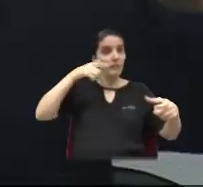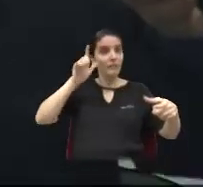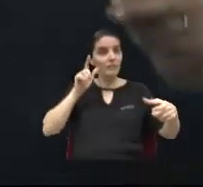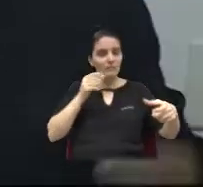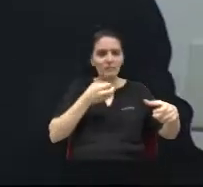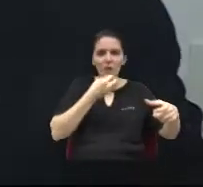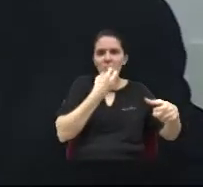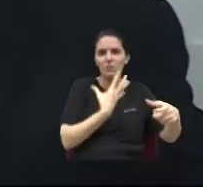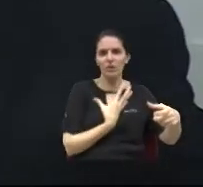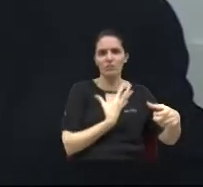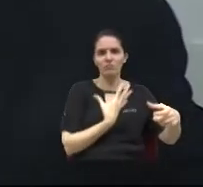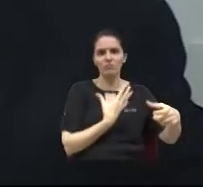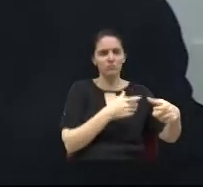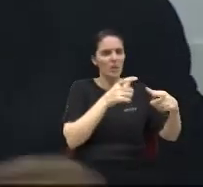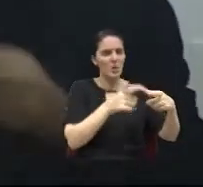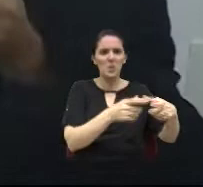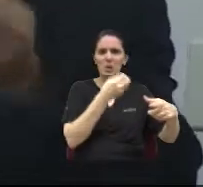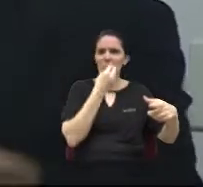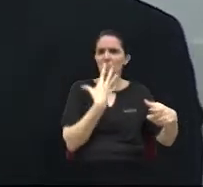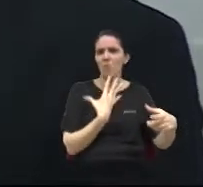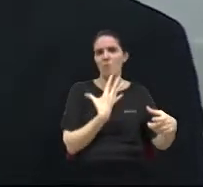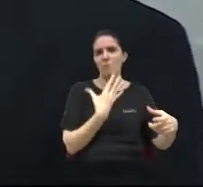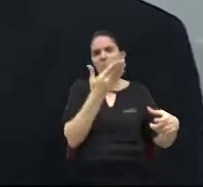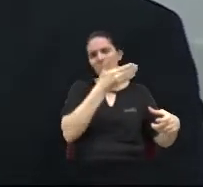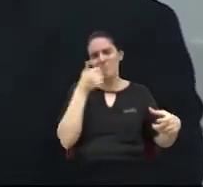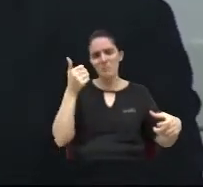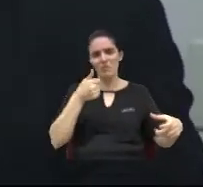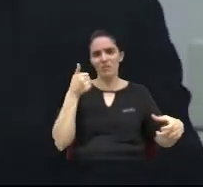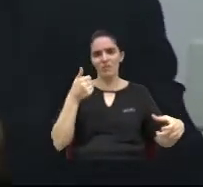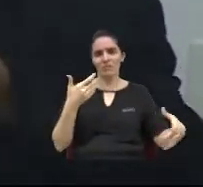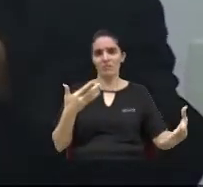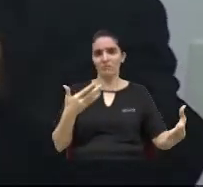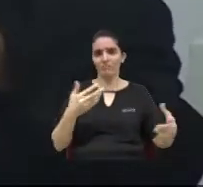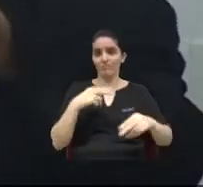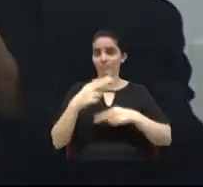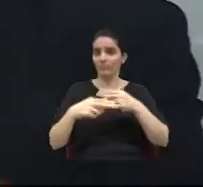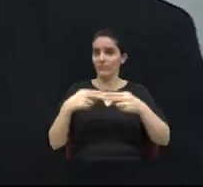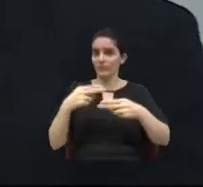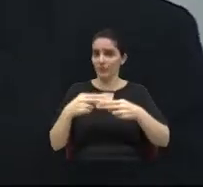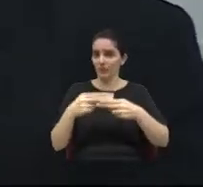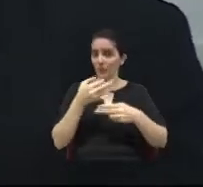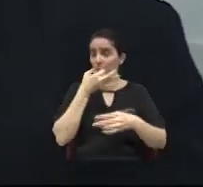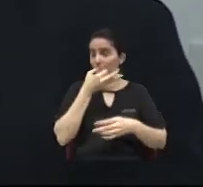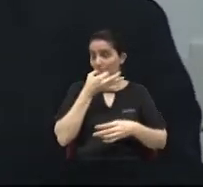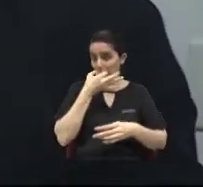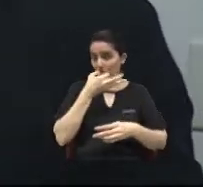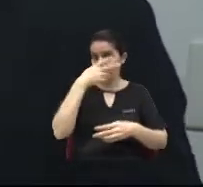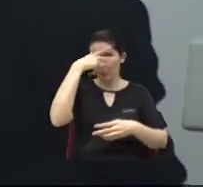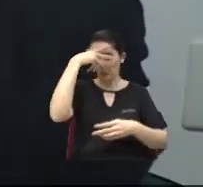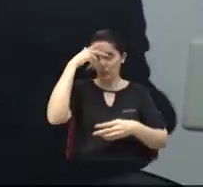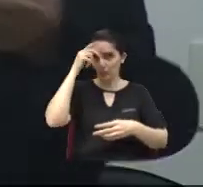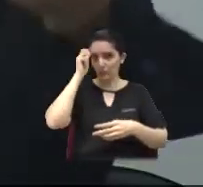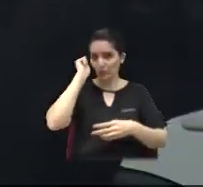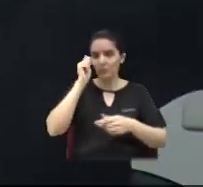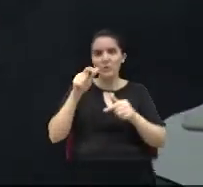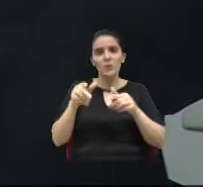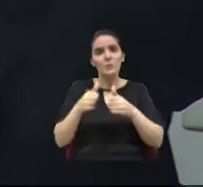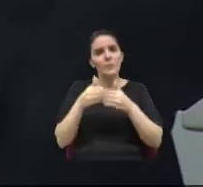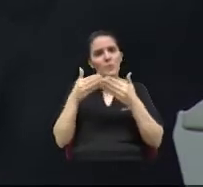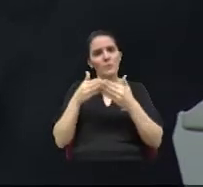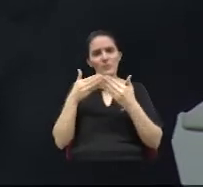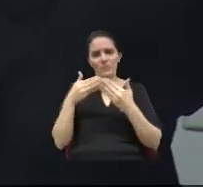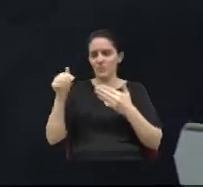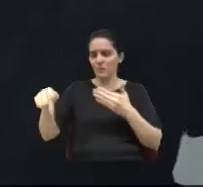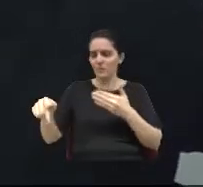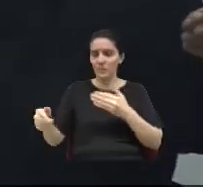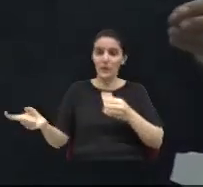é adequado, é muito melhor. Então, a nossa sugestão ao Executivo, que volte para